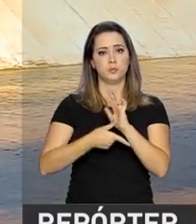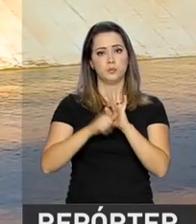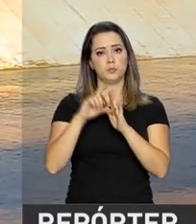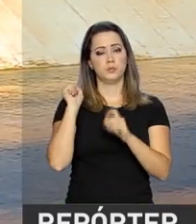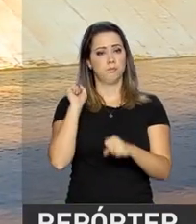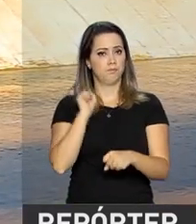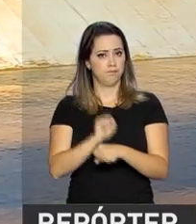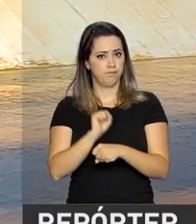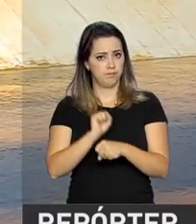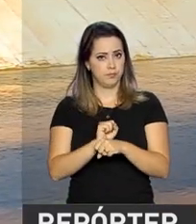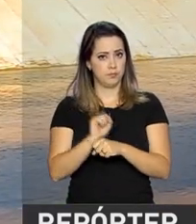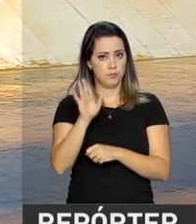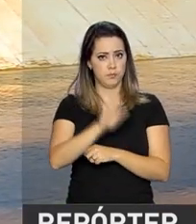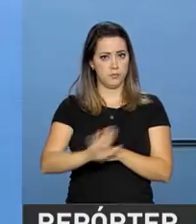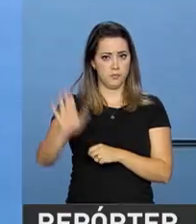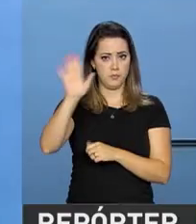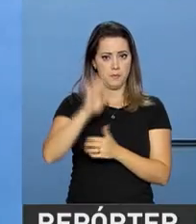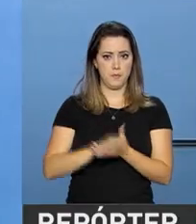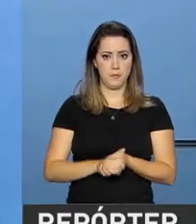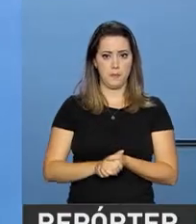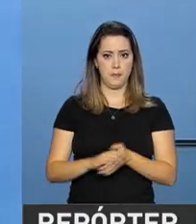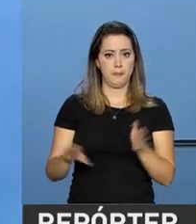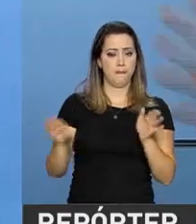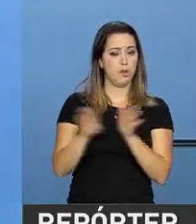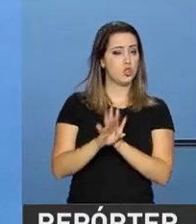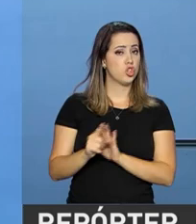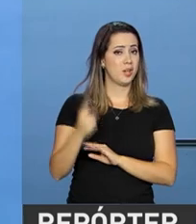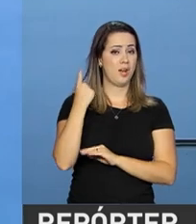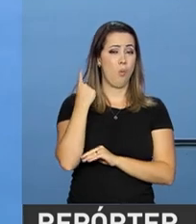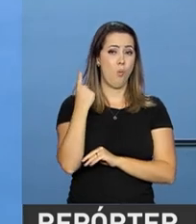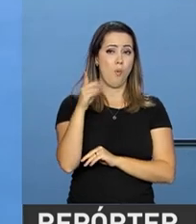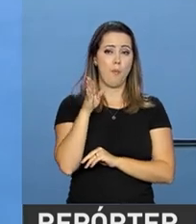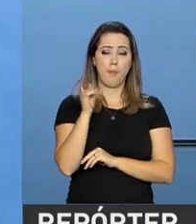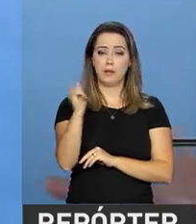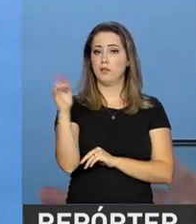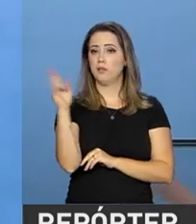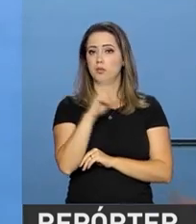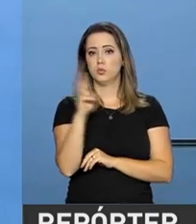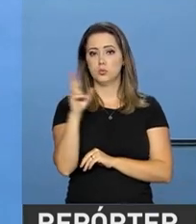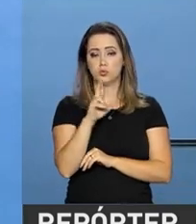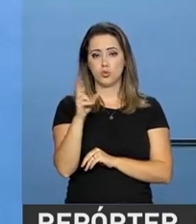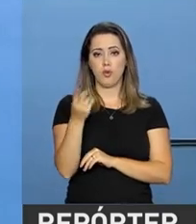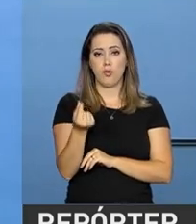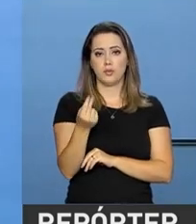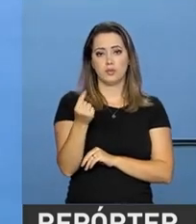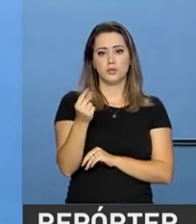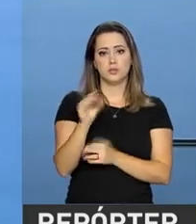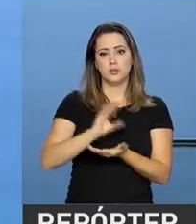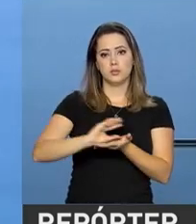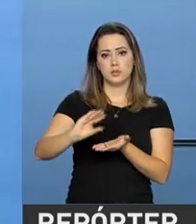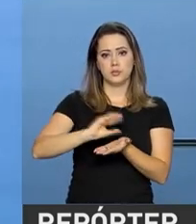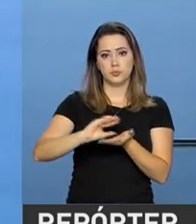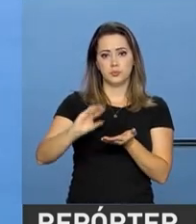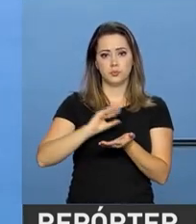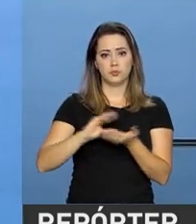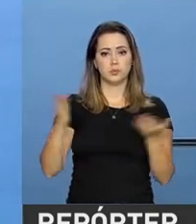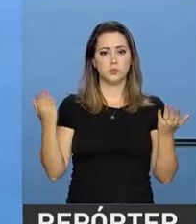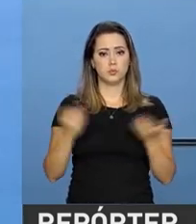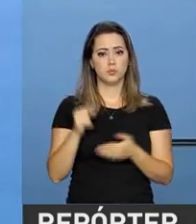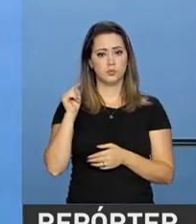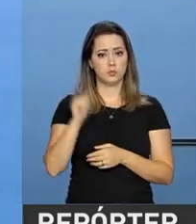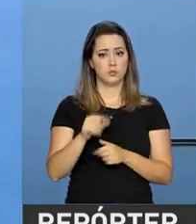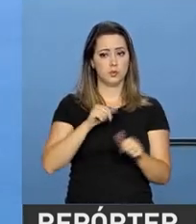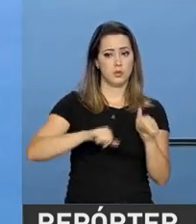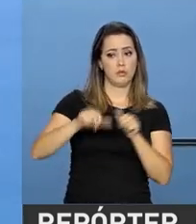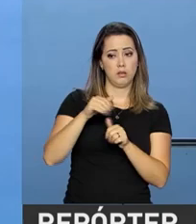pendentes pelo país chega a quase um bilhão e reais porque foi aportado das várias obras aqui da